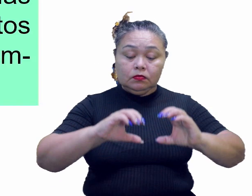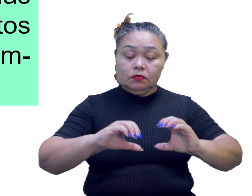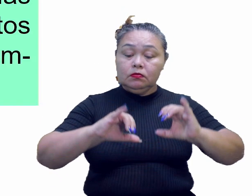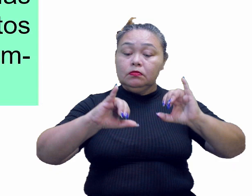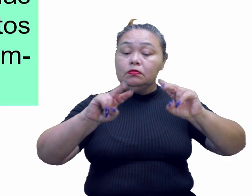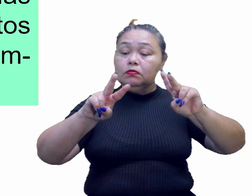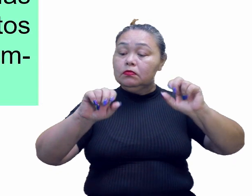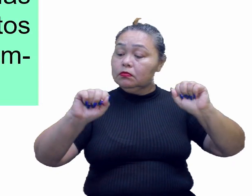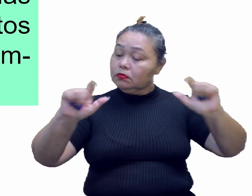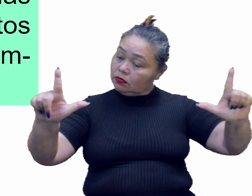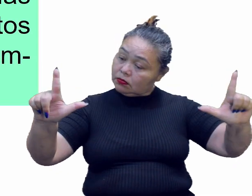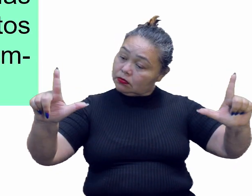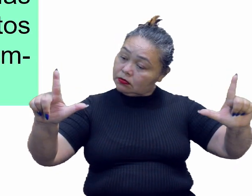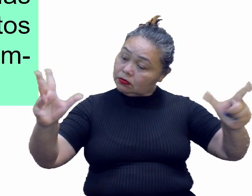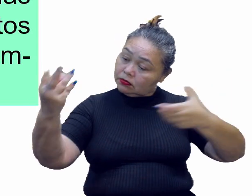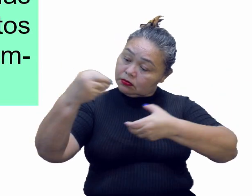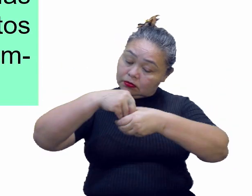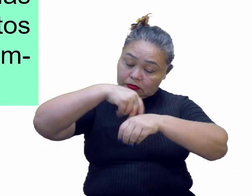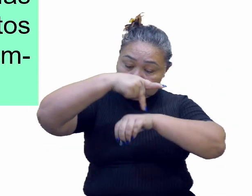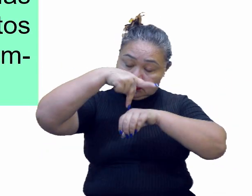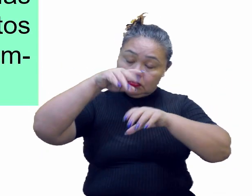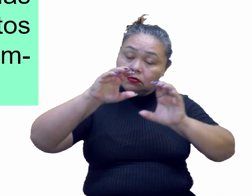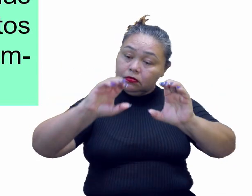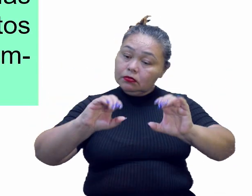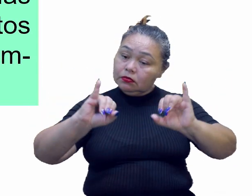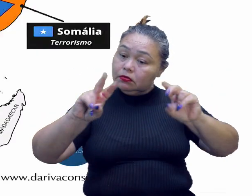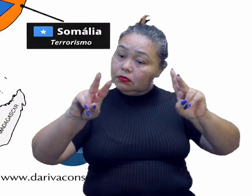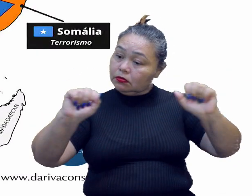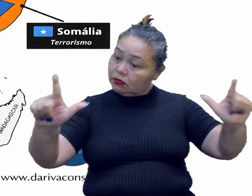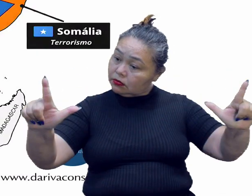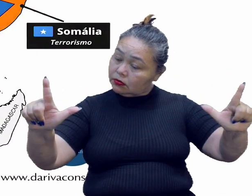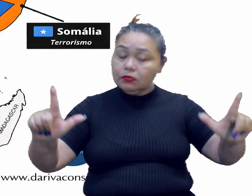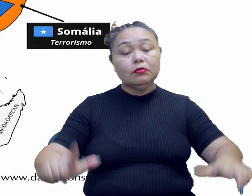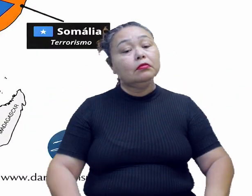civil. Uma guerra civil.